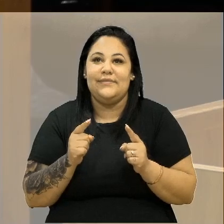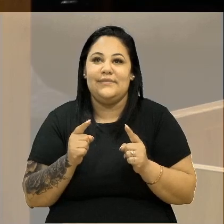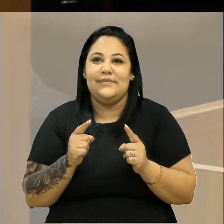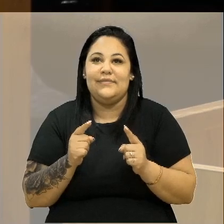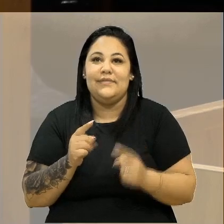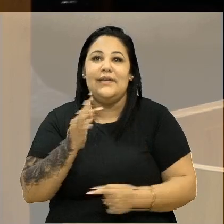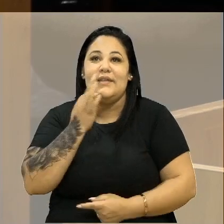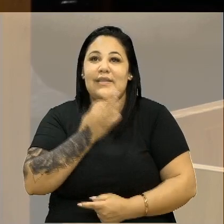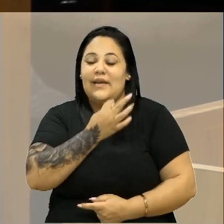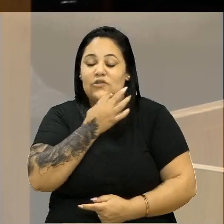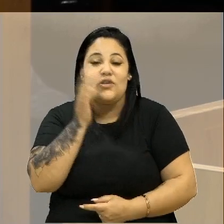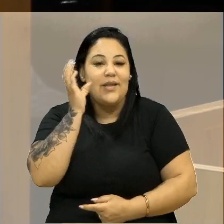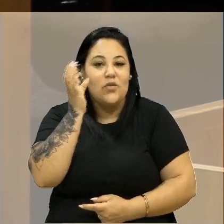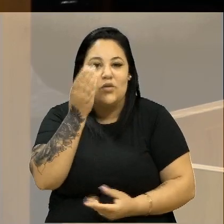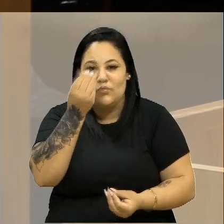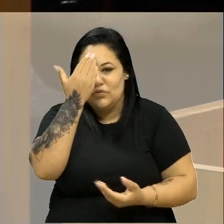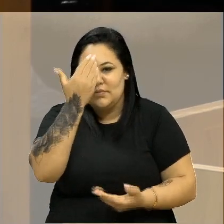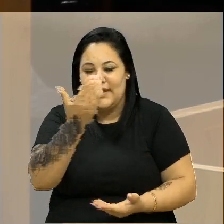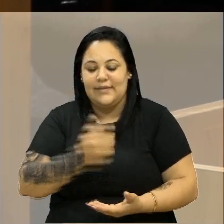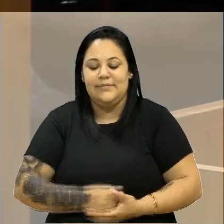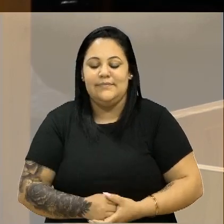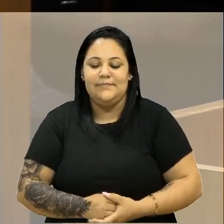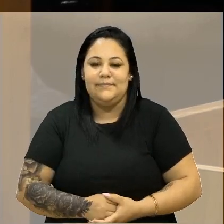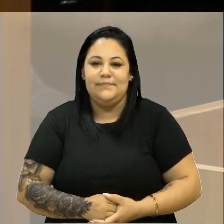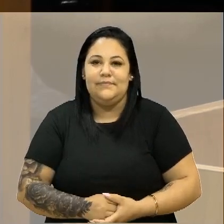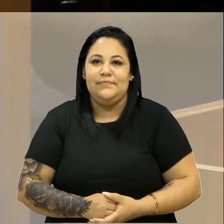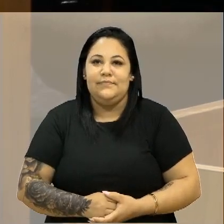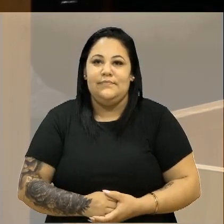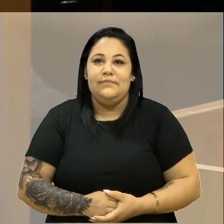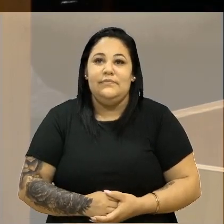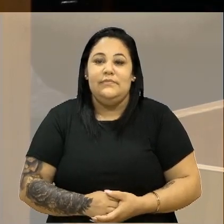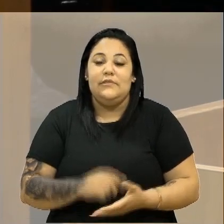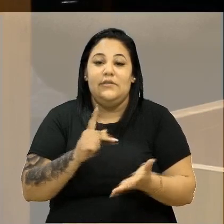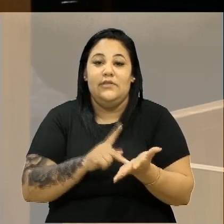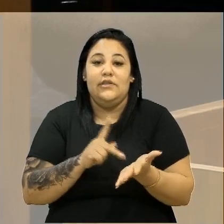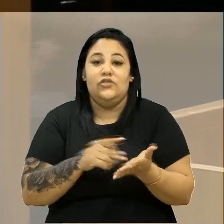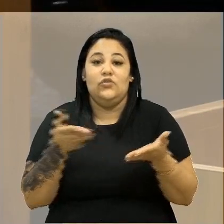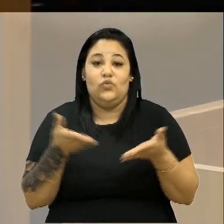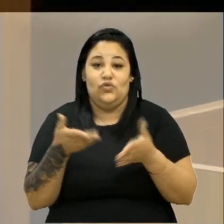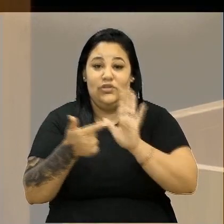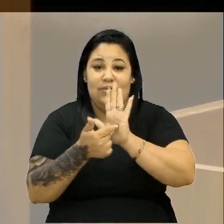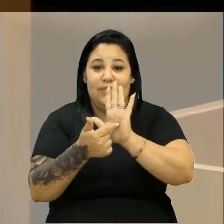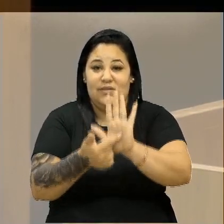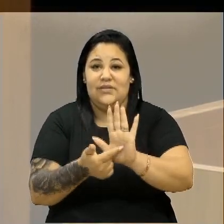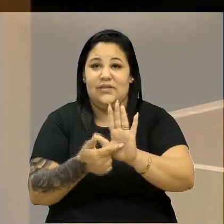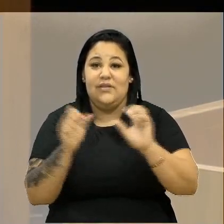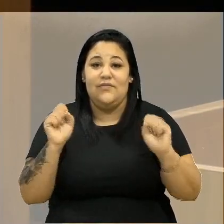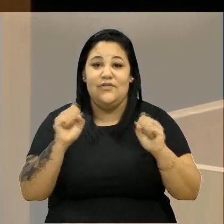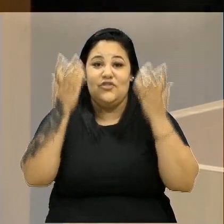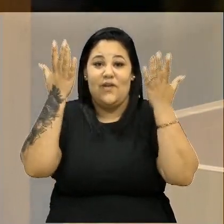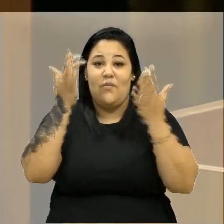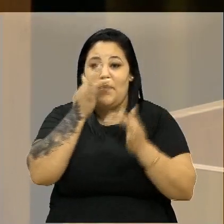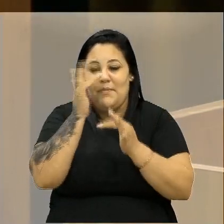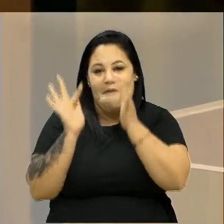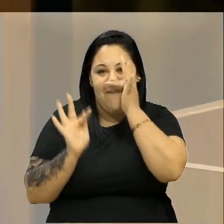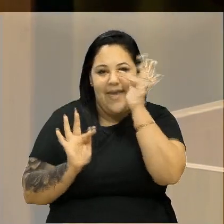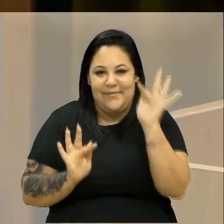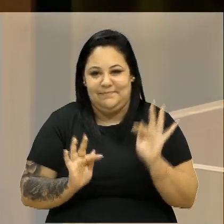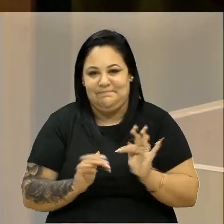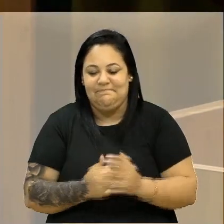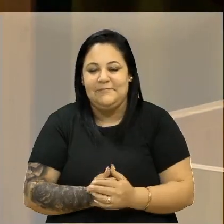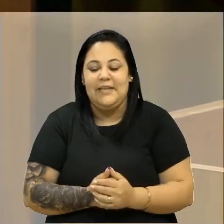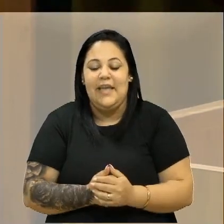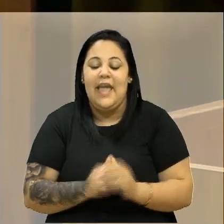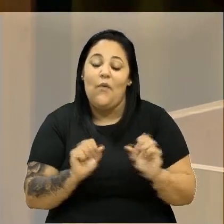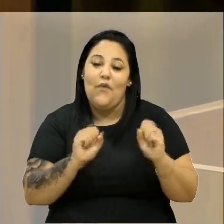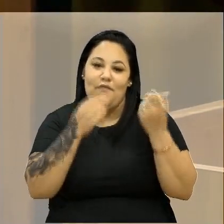Tati, Cadori, obrigada. E, na verdade, hoje a gente está aqui para apresentar um festival de primavera. É um evento